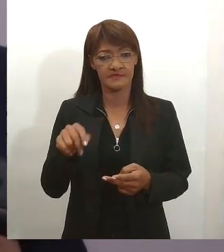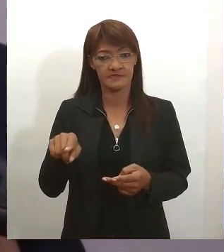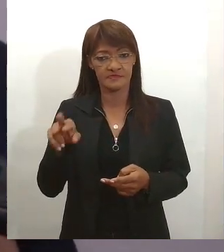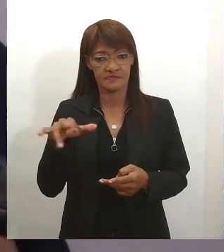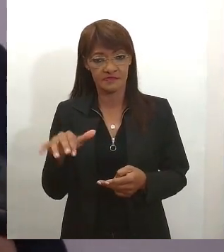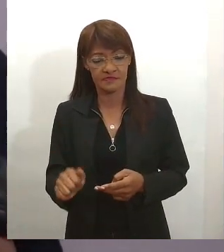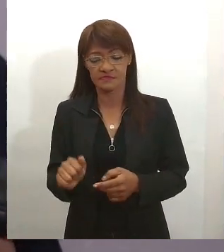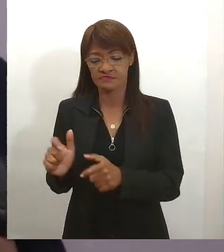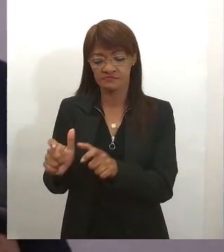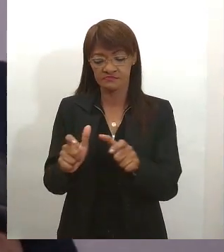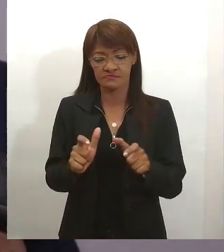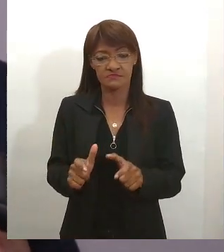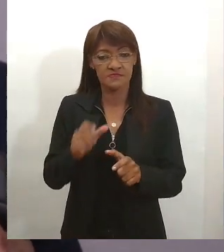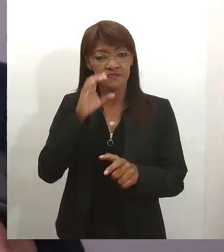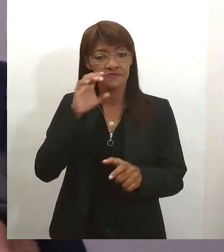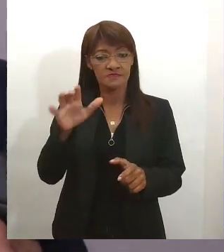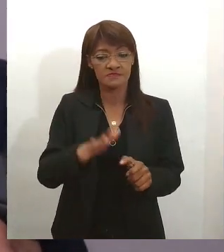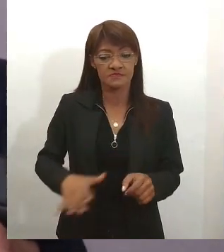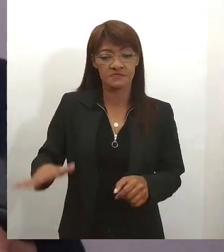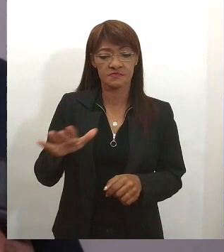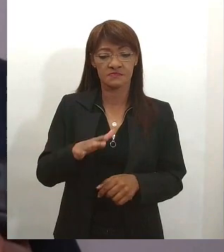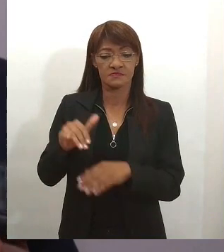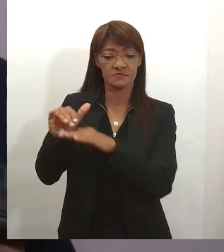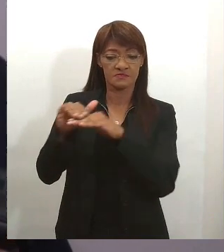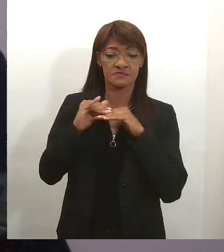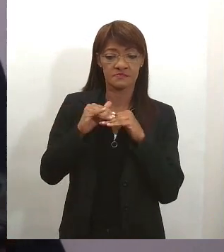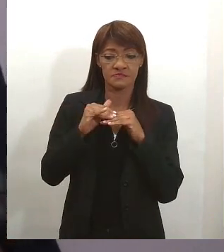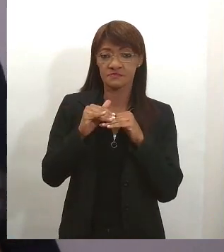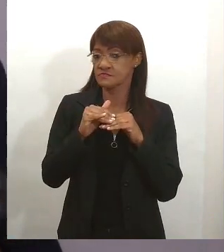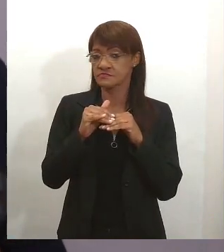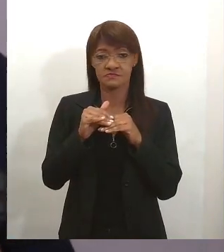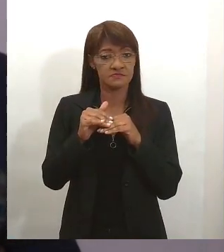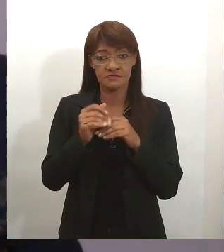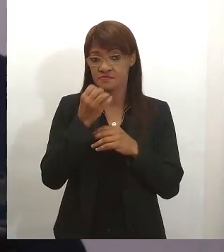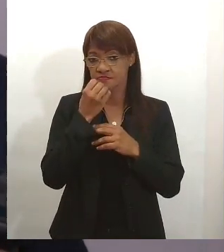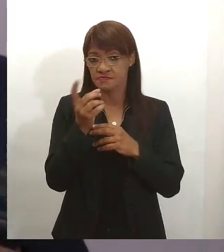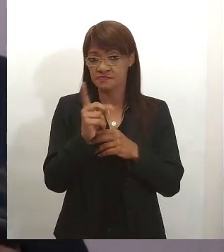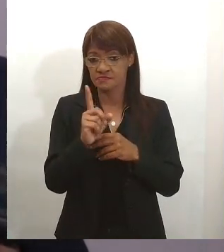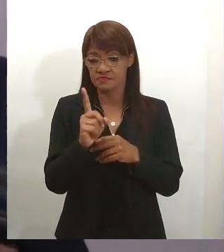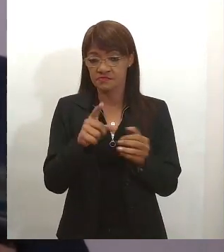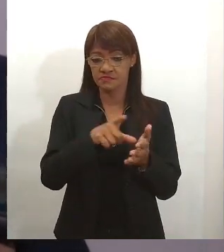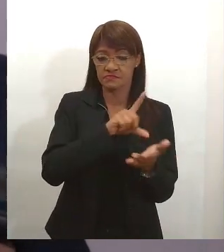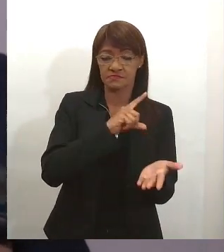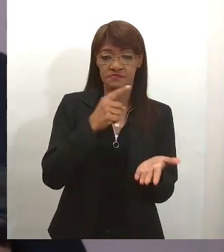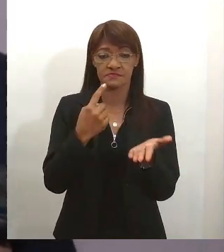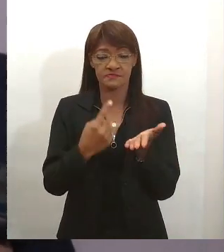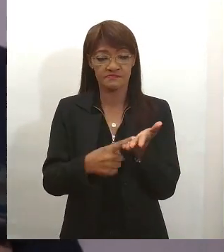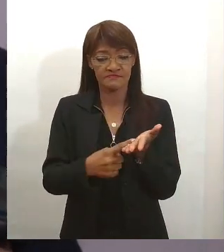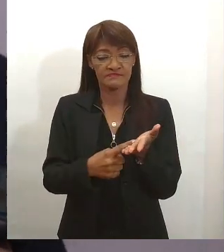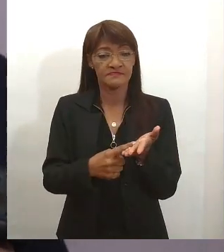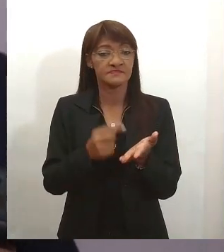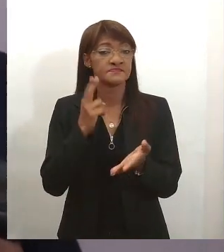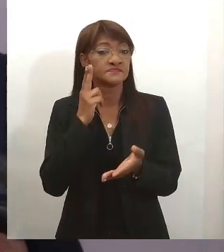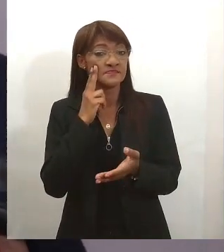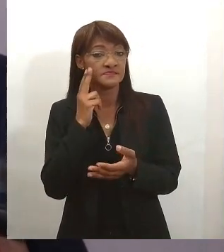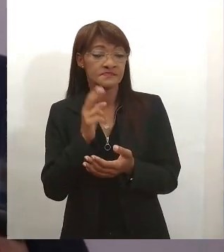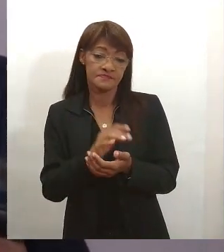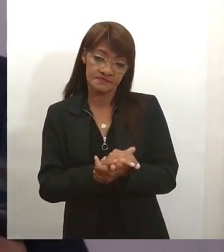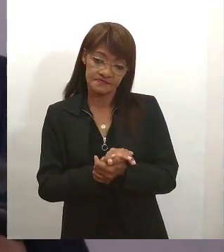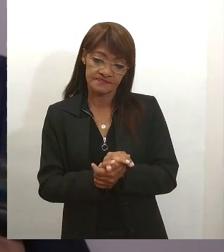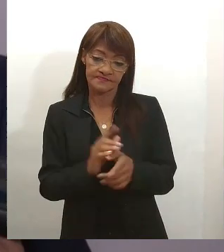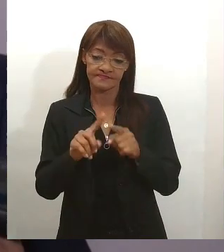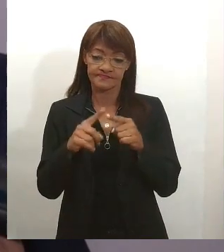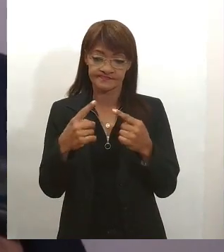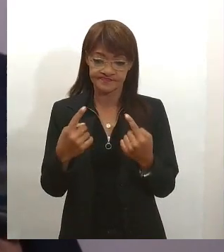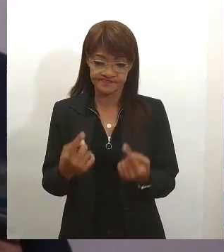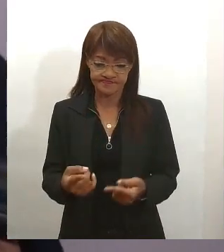que não está contento aquilo que foi acertado com o secretário Zezinho Sobral. Aí prontamente nós ligamos para o secretário Zezinho, né,